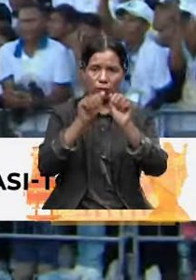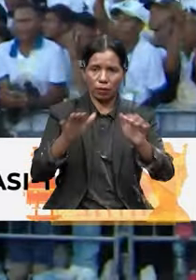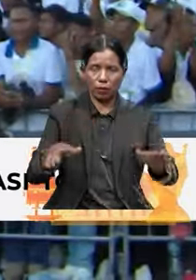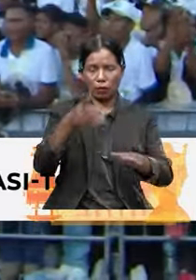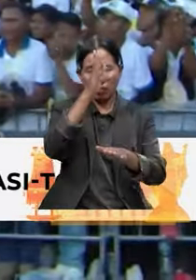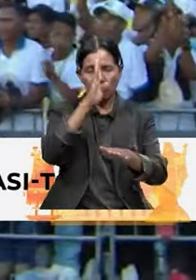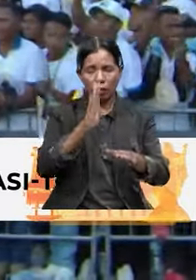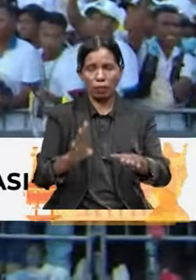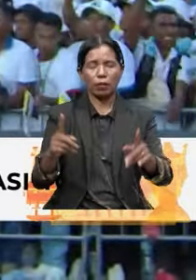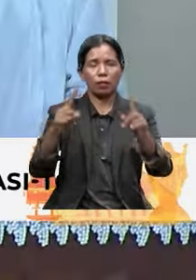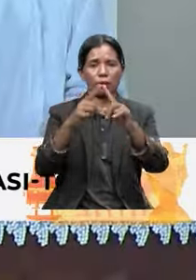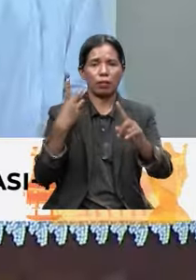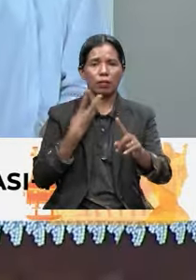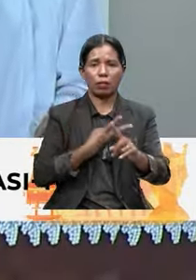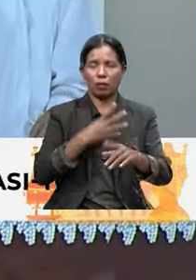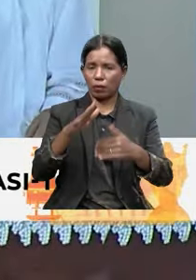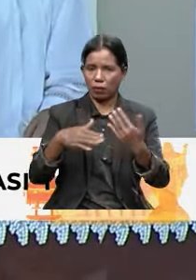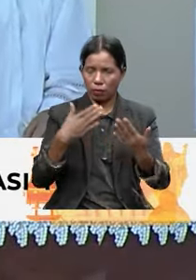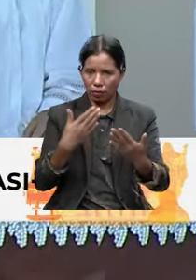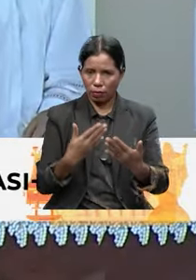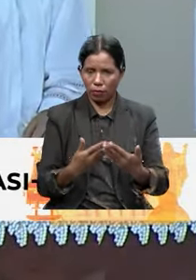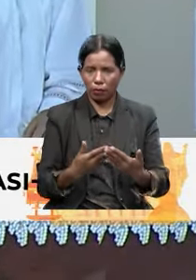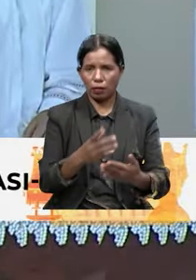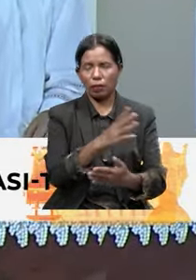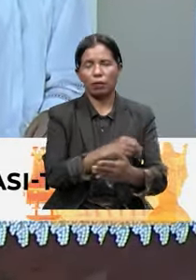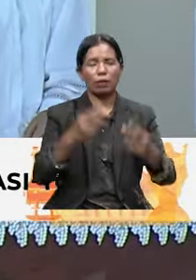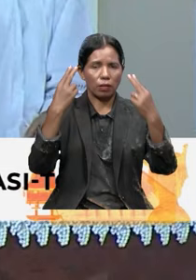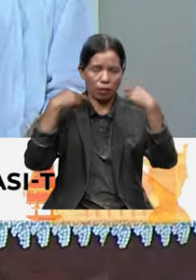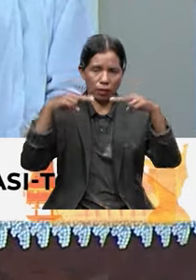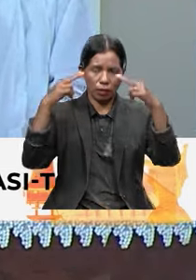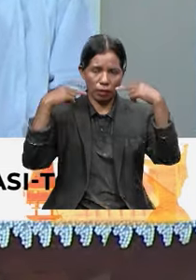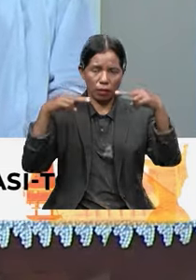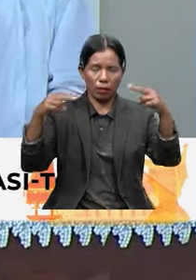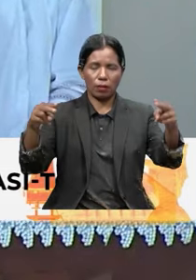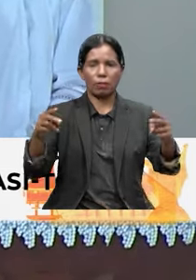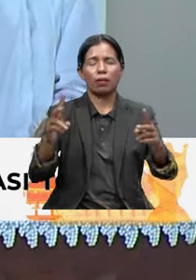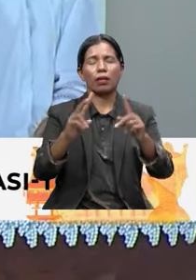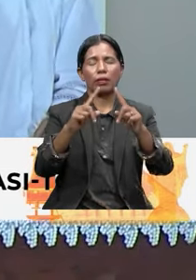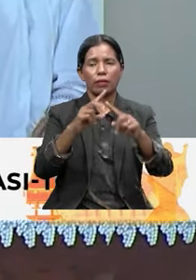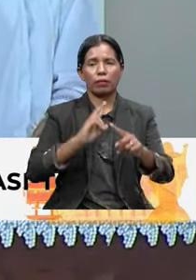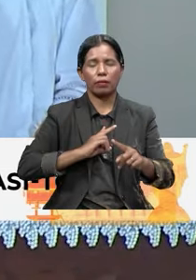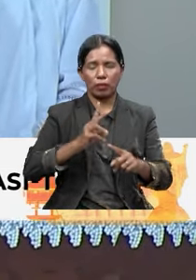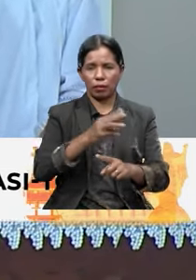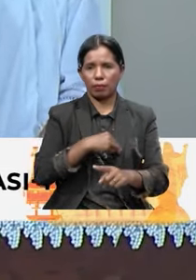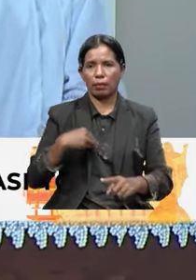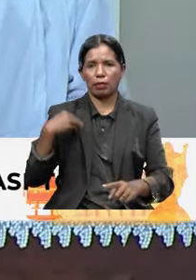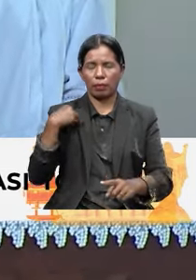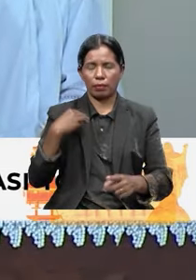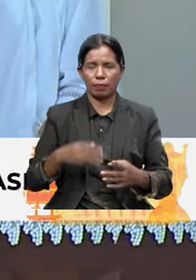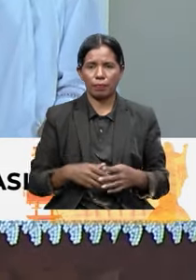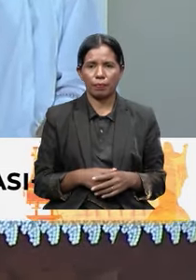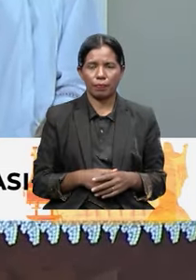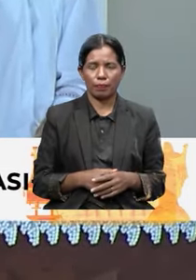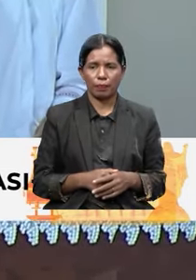maklian bai ita hotu. Depois ita se canta knananu kida bai ina Virgen Maria. Un canto a la